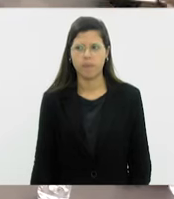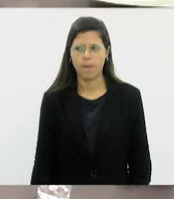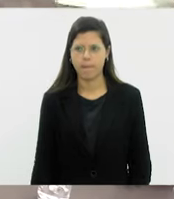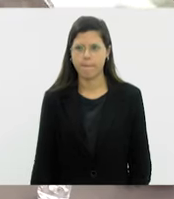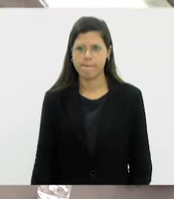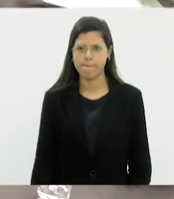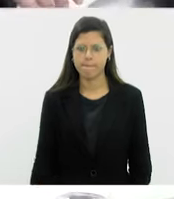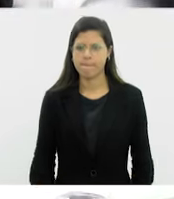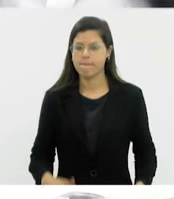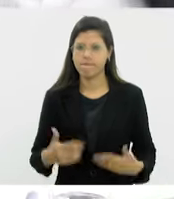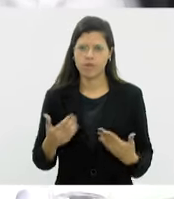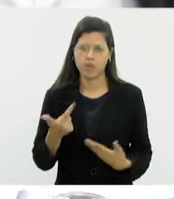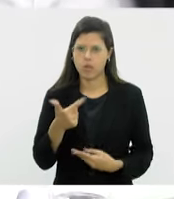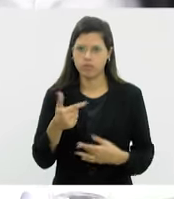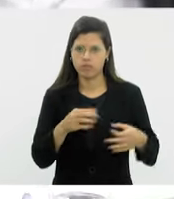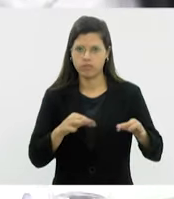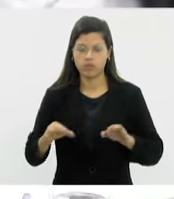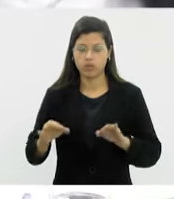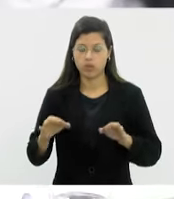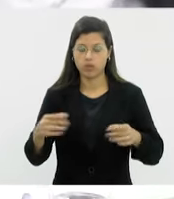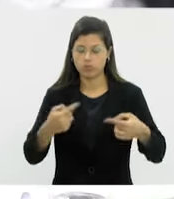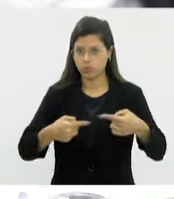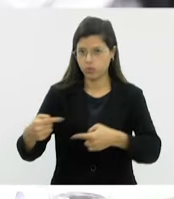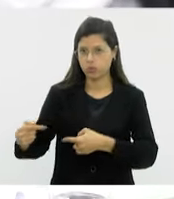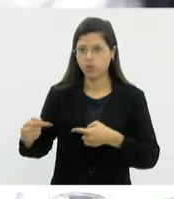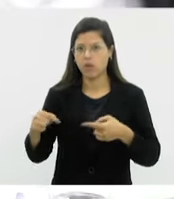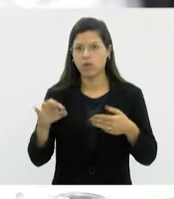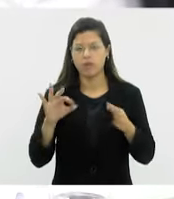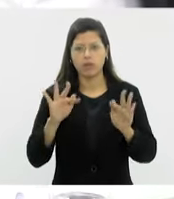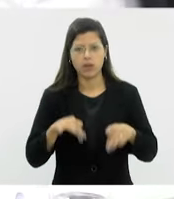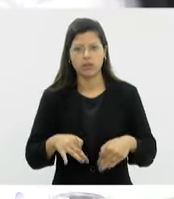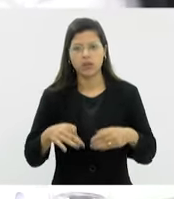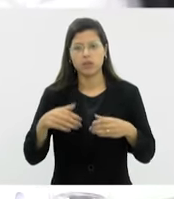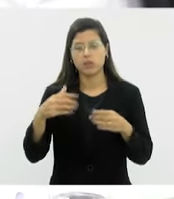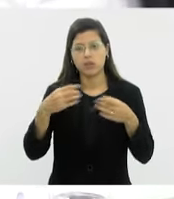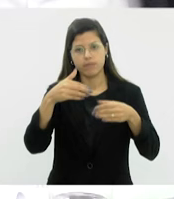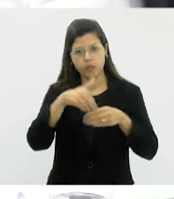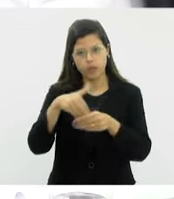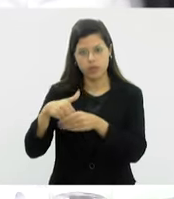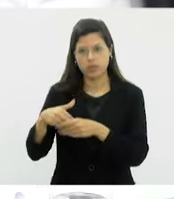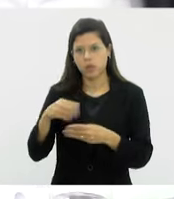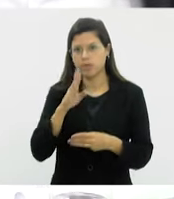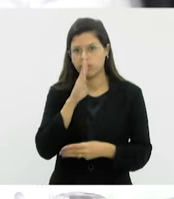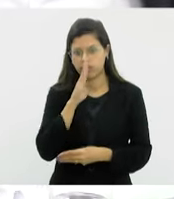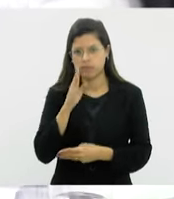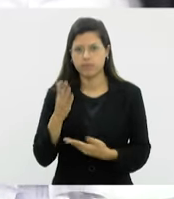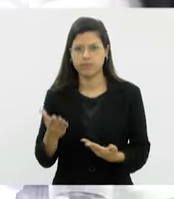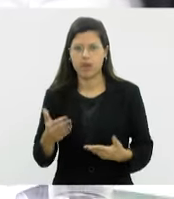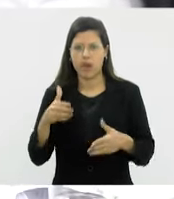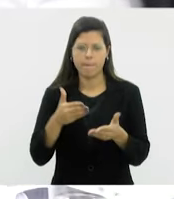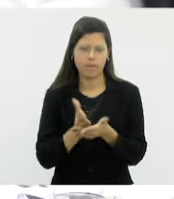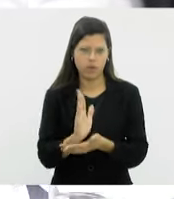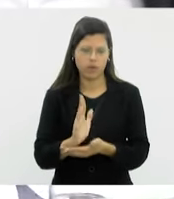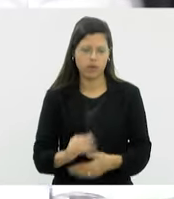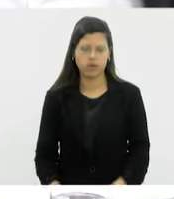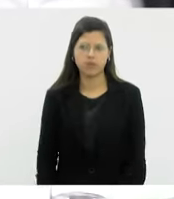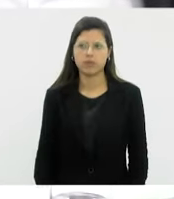Então, não havendo quem queira discutir, encerrada a discussão, em votação, senhores que aprovam, permaneçam como estão.